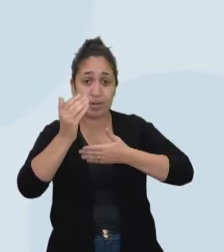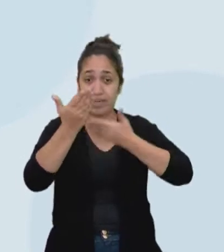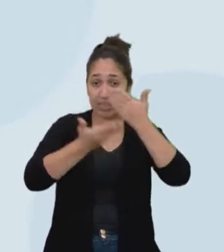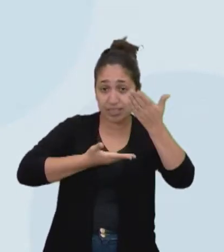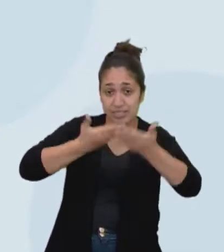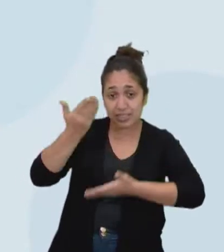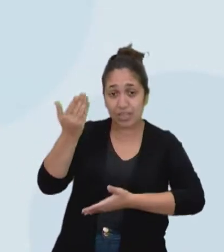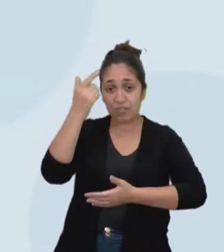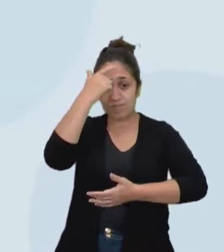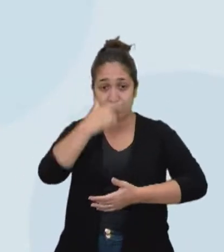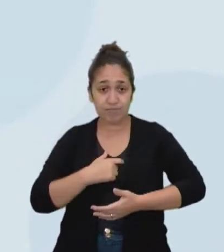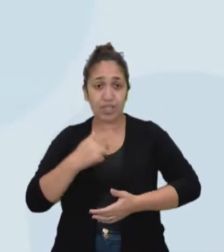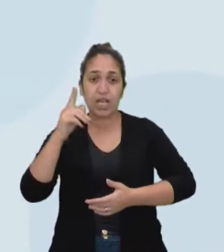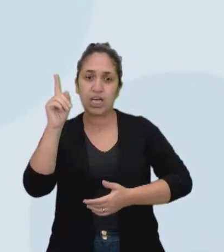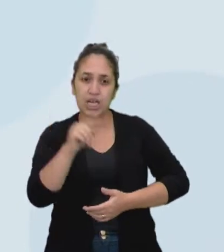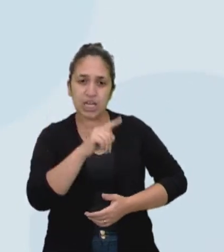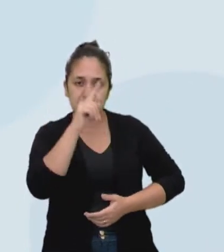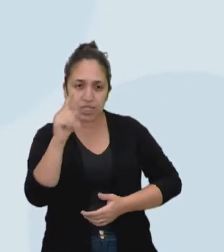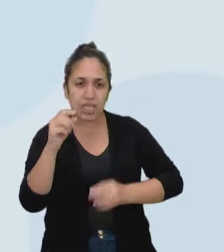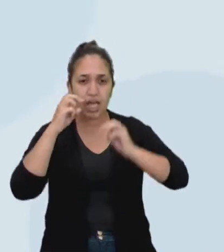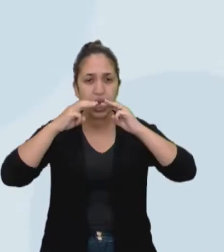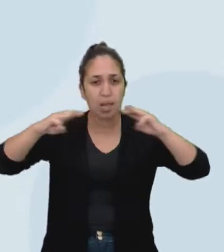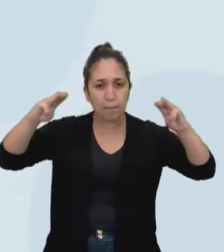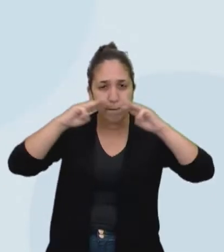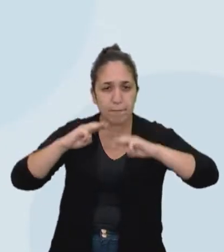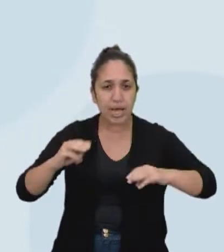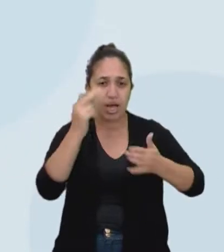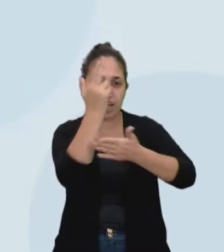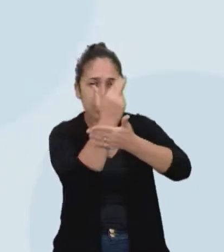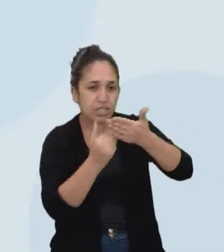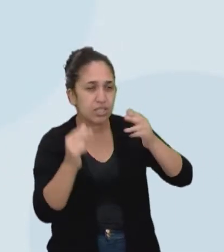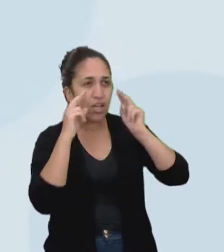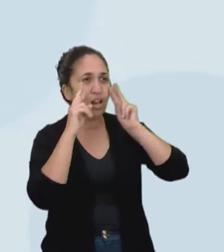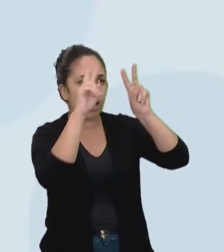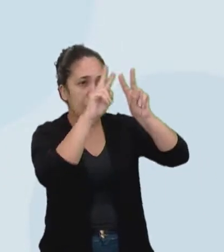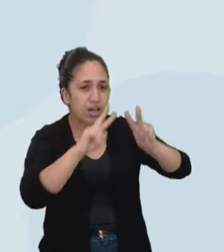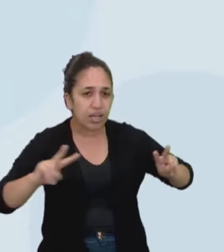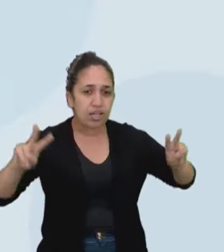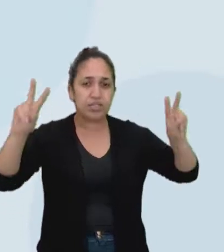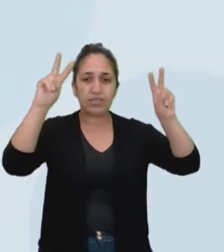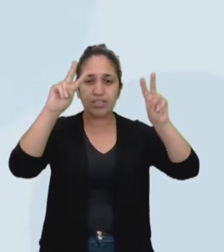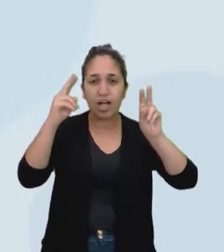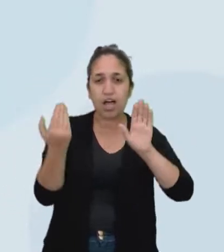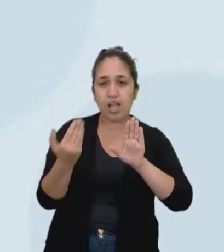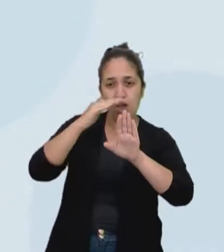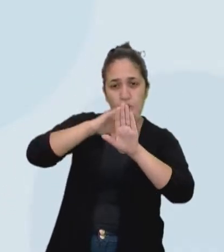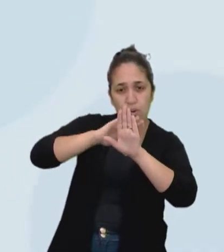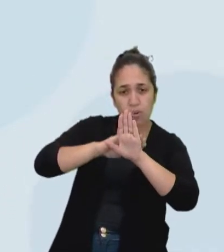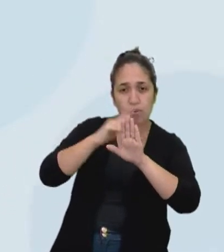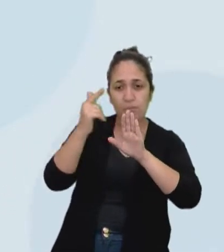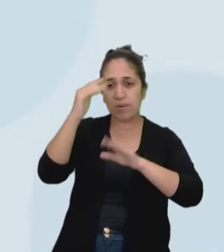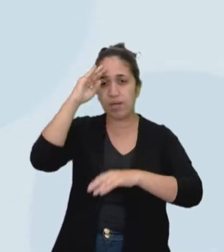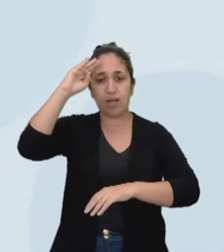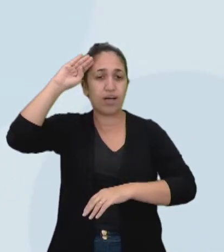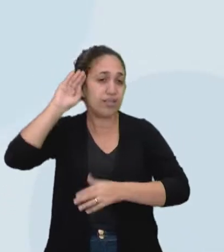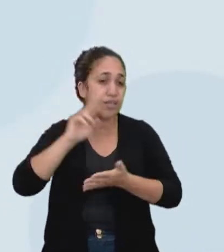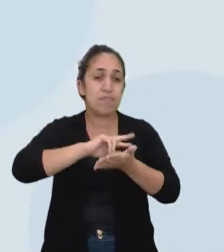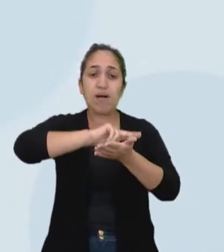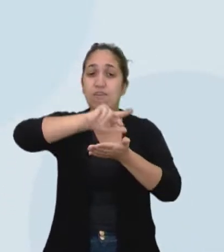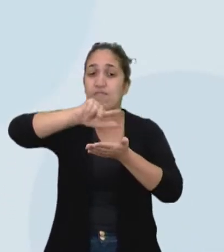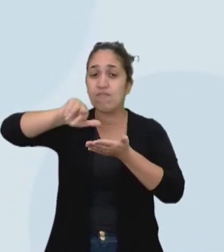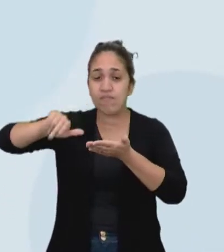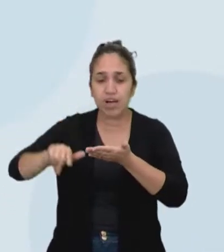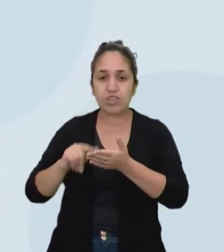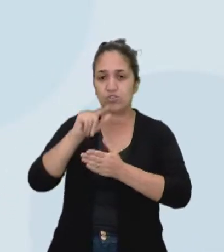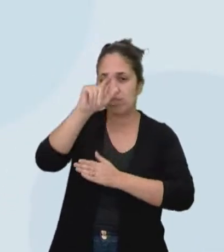pessoal, cancelamento, o marketing, a leitura de imagem, falamos sobre leitura de imagem subjetiva, acadêmica, enfim. Você pode